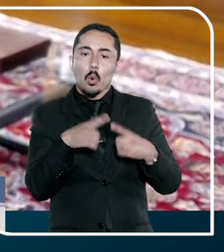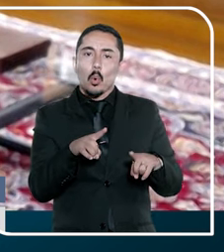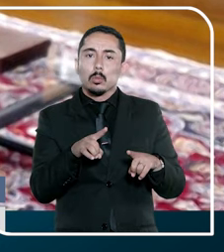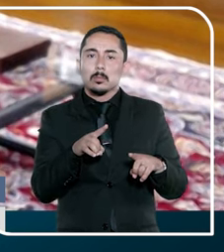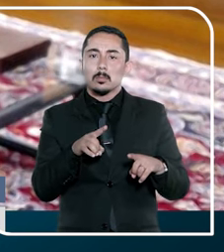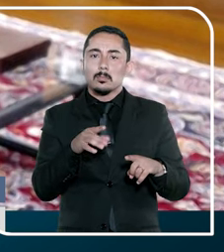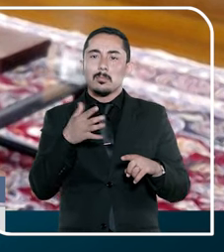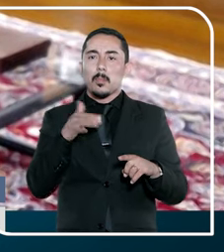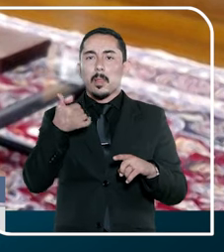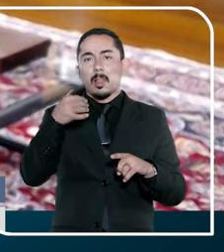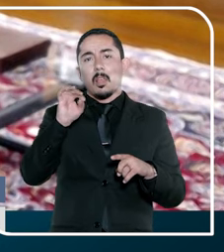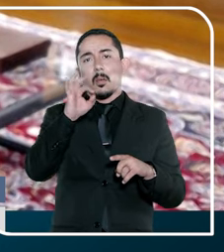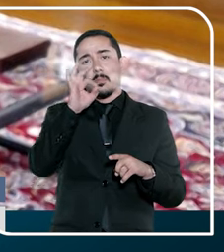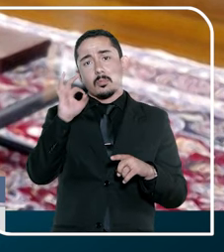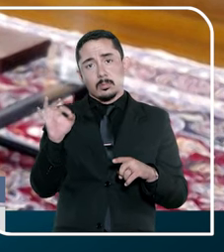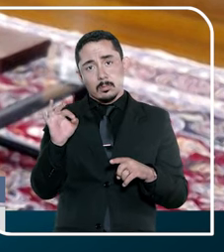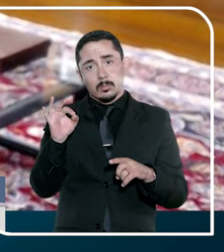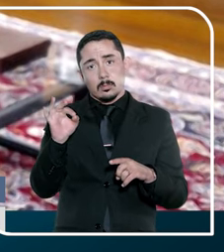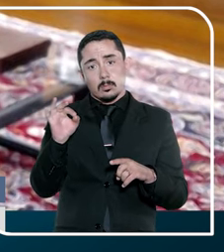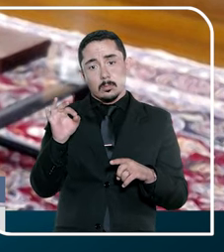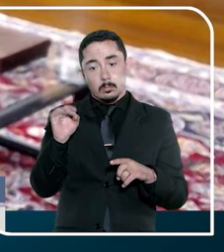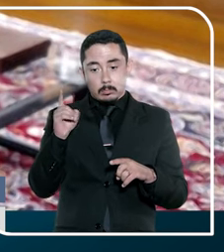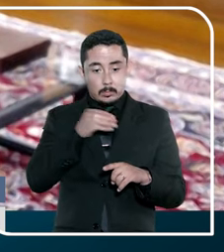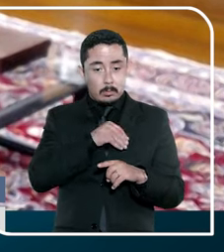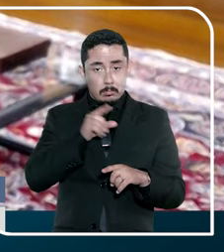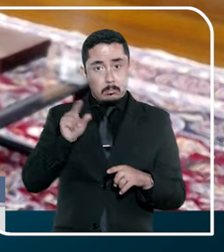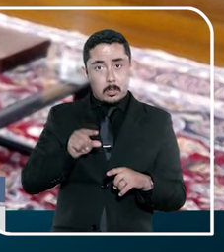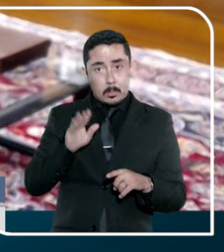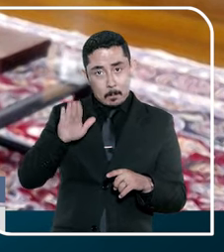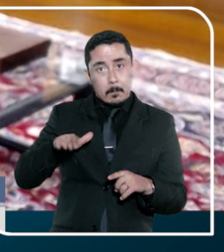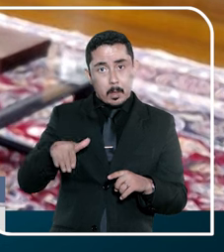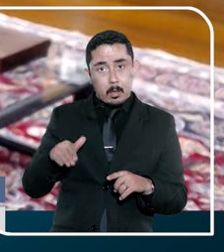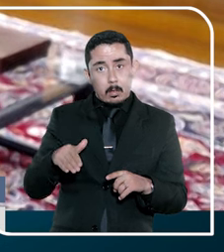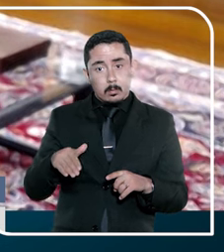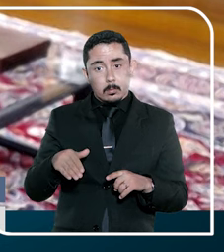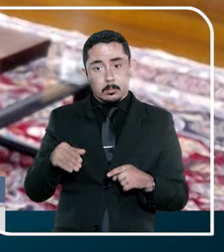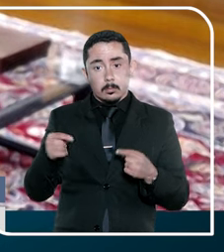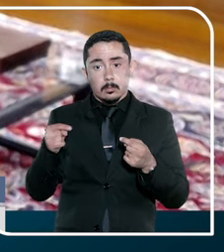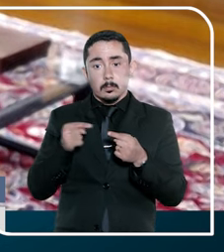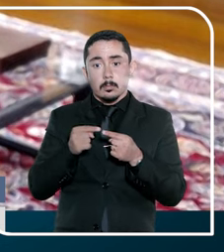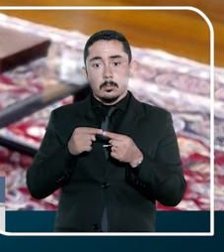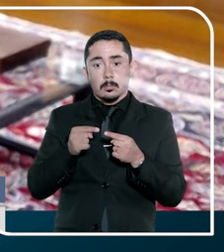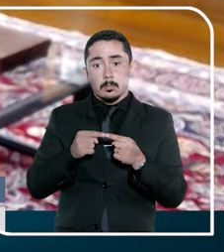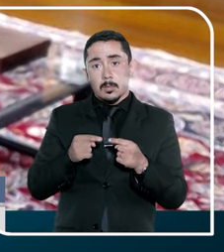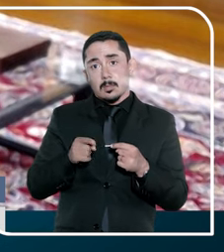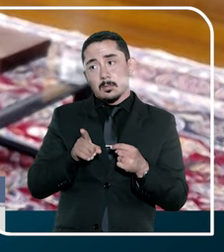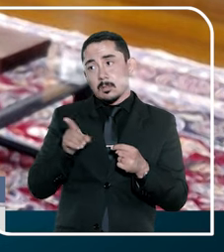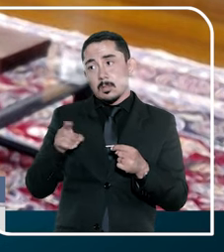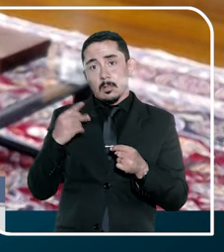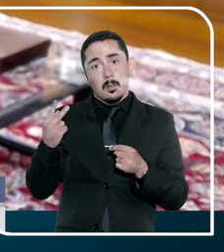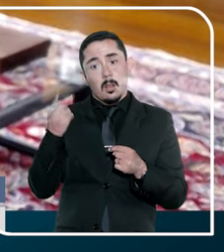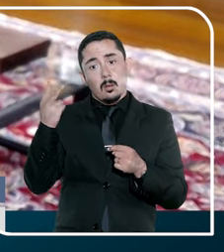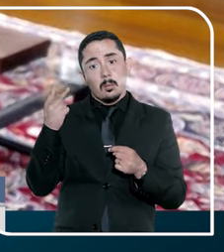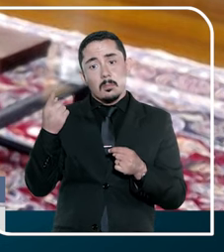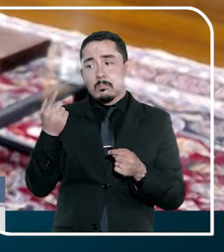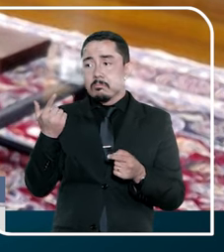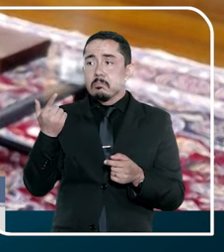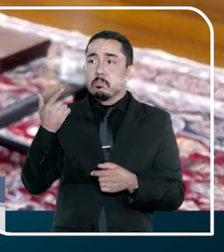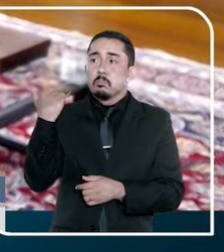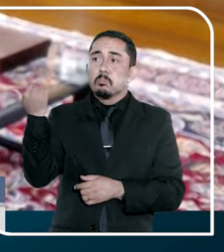10% do salário mínimo haveria pela questão simplesmente do valor do bem uma fcia